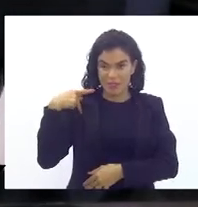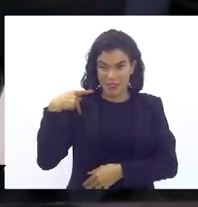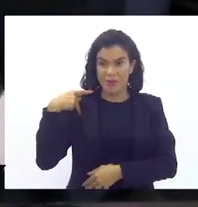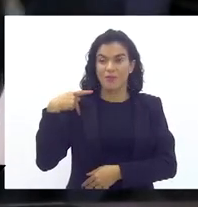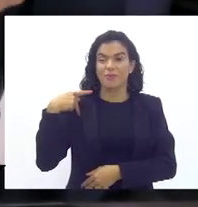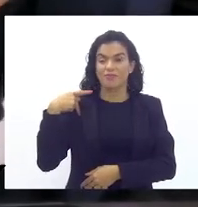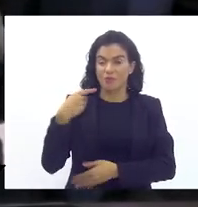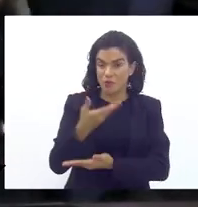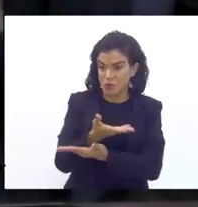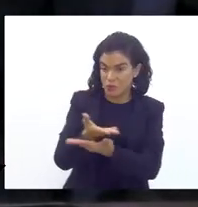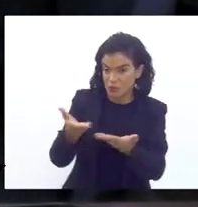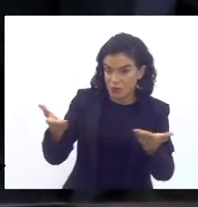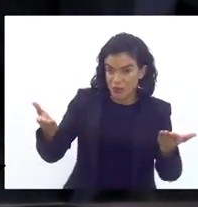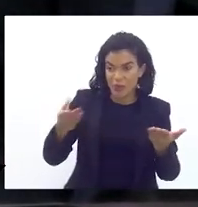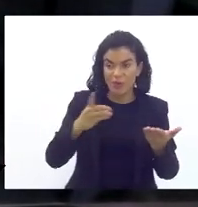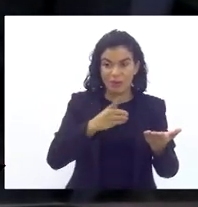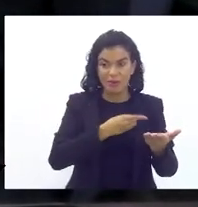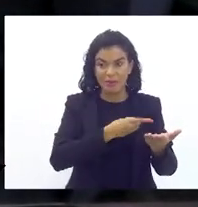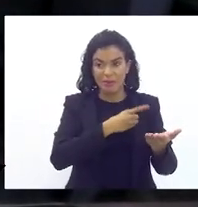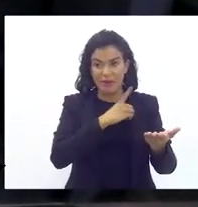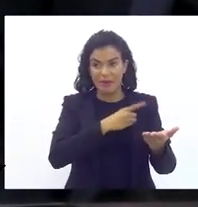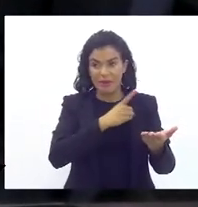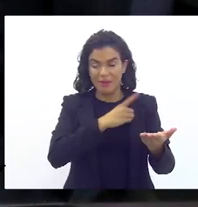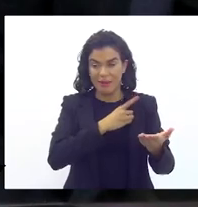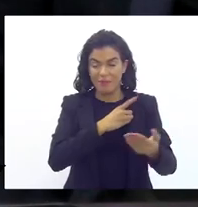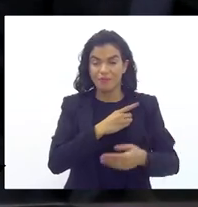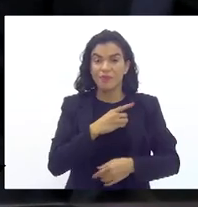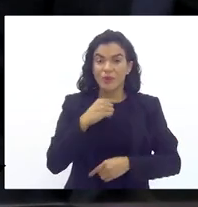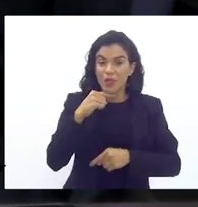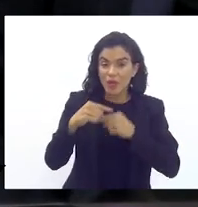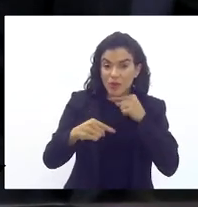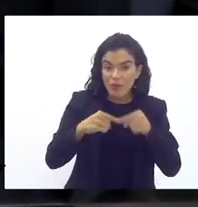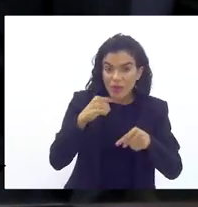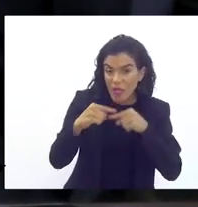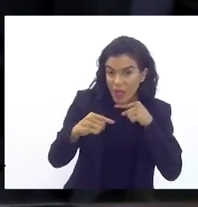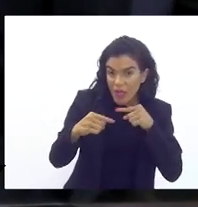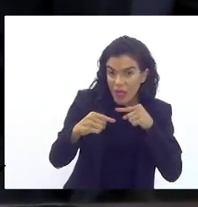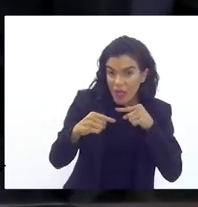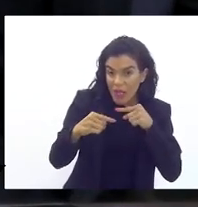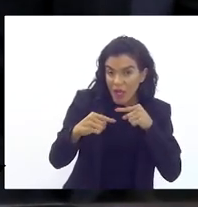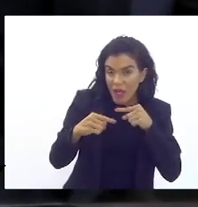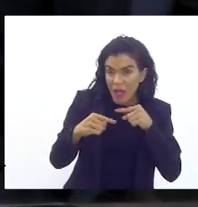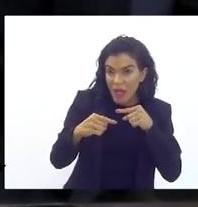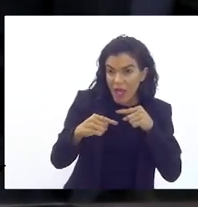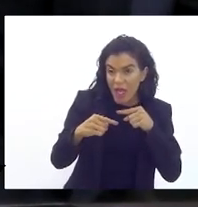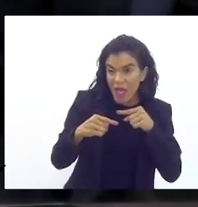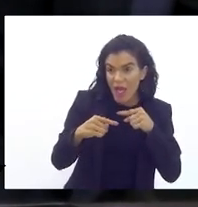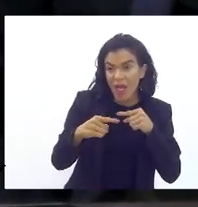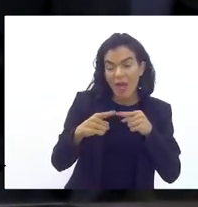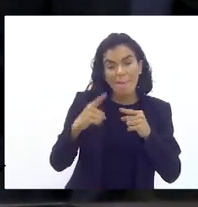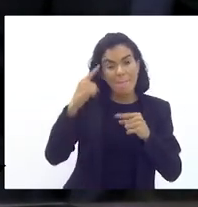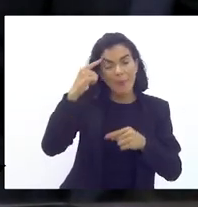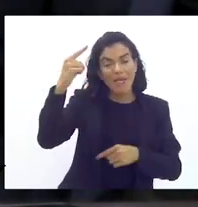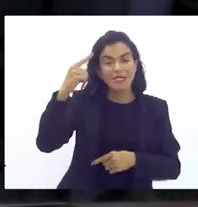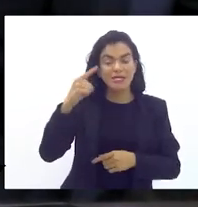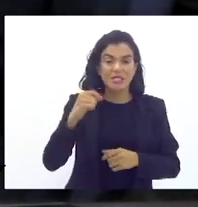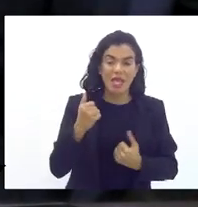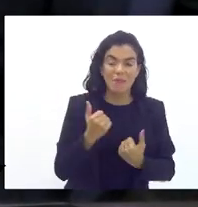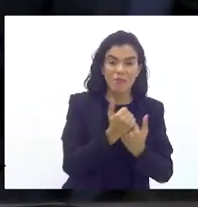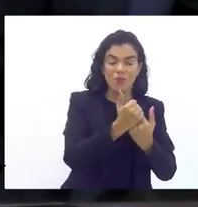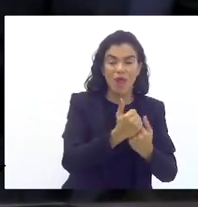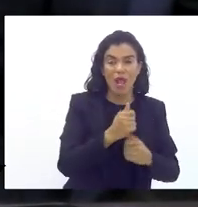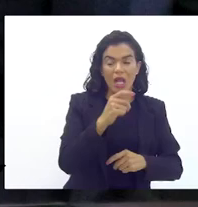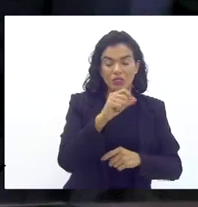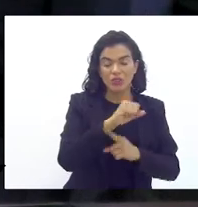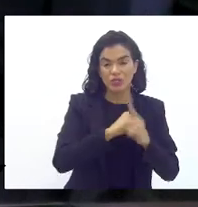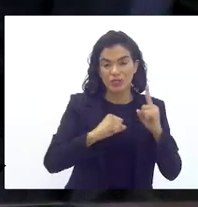dos Senhores Delegados na dúvida pró sociedade e na fase de